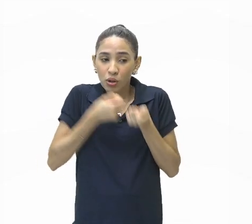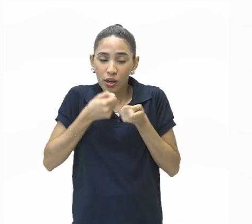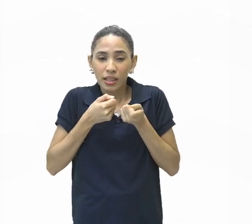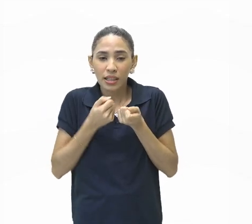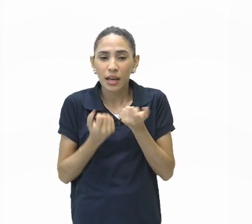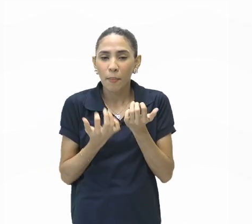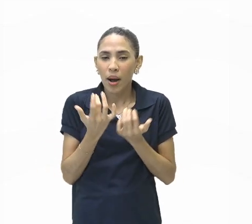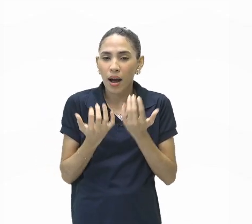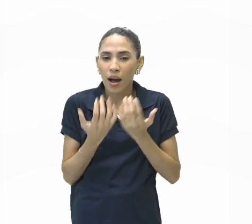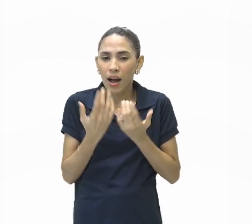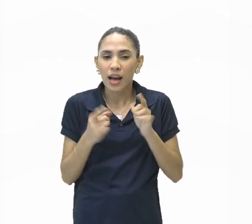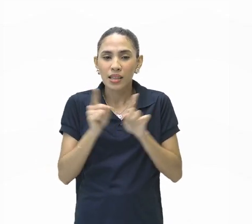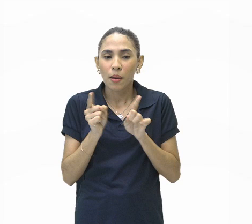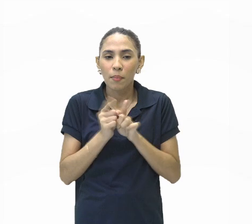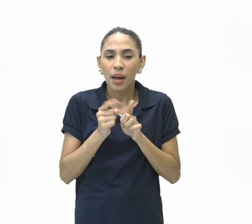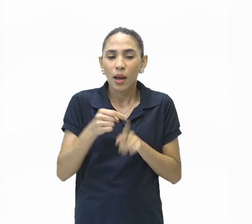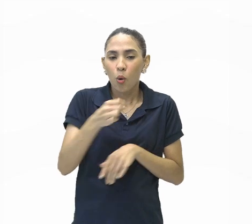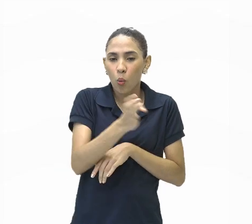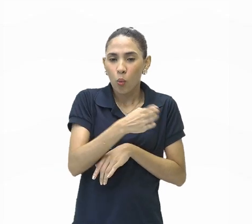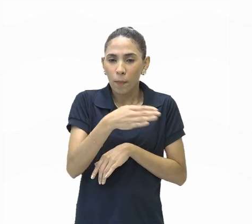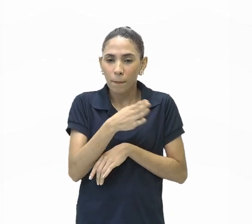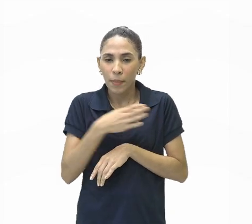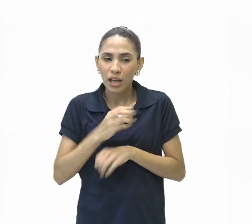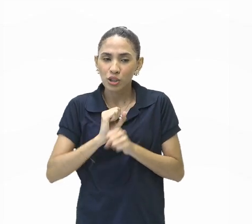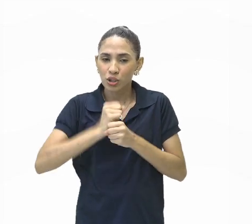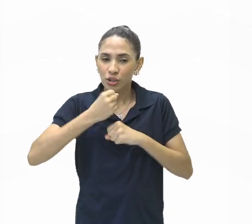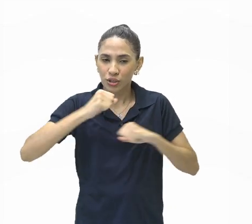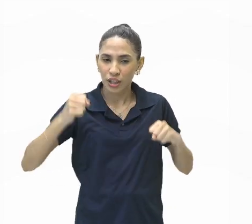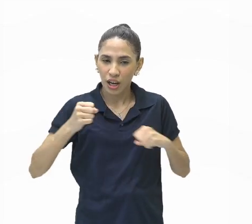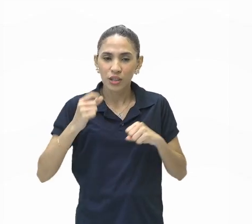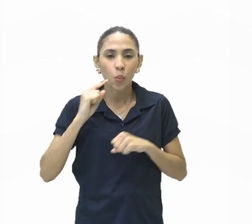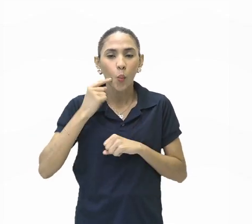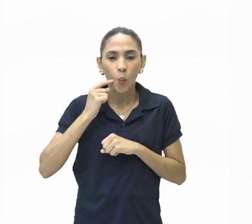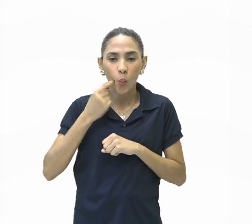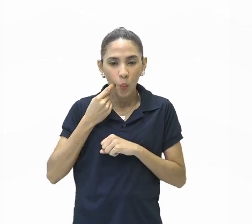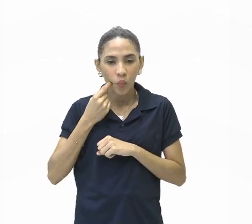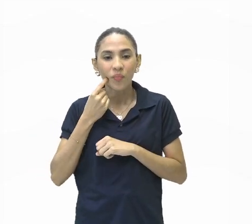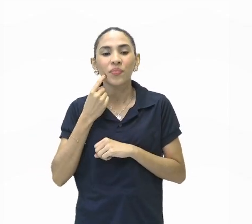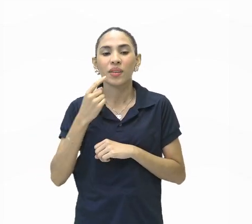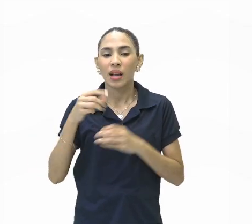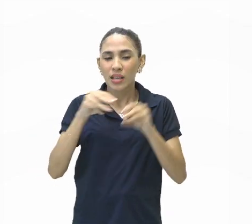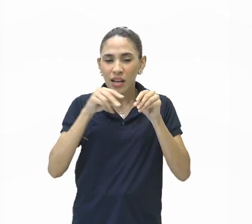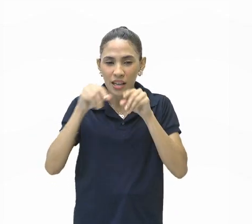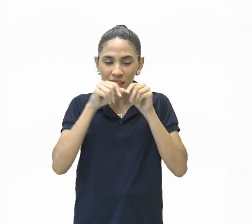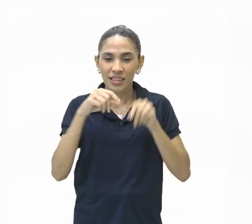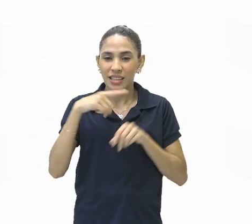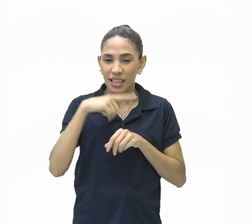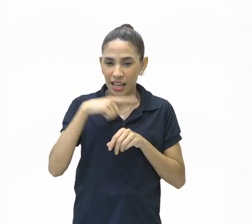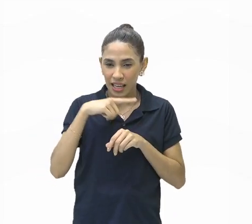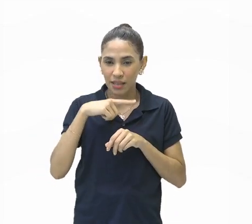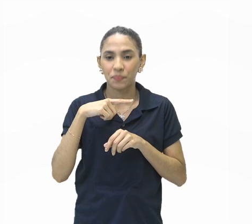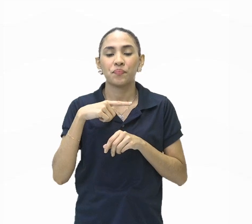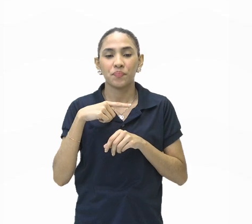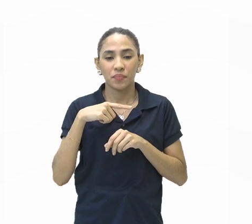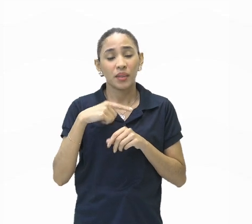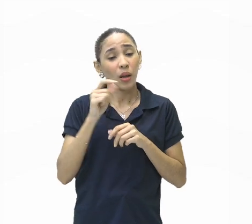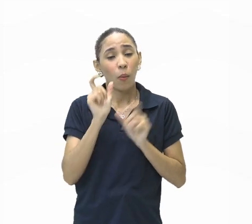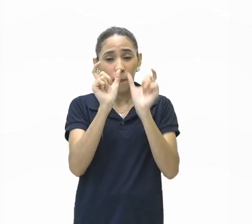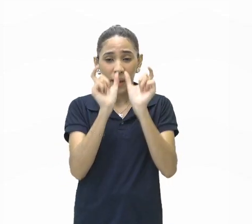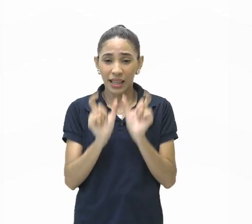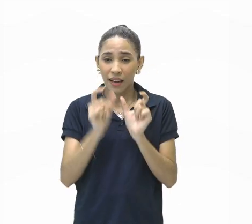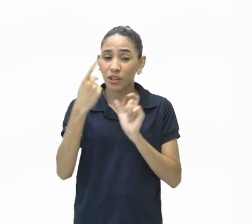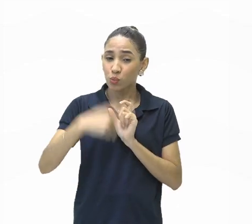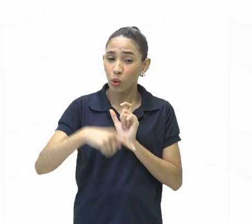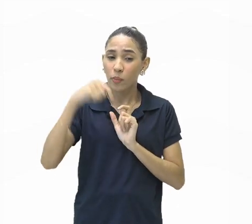derretida, um tambaquizão assado com limão e um pirãozinho, tem? Então, esses termos, né, pirãozinho,